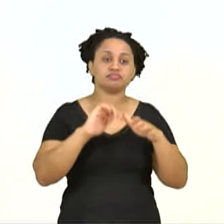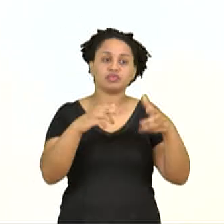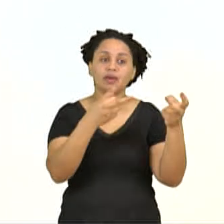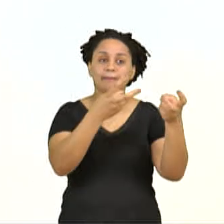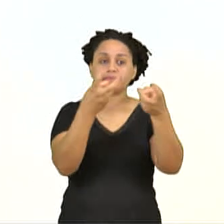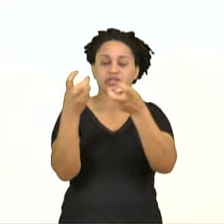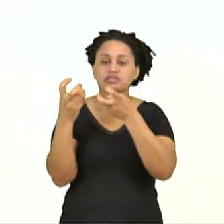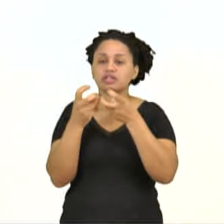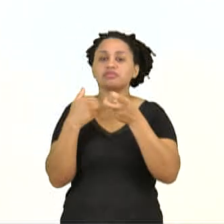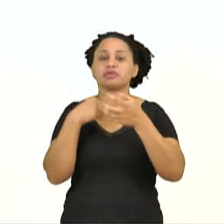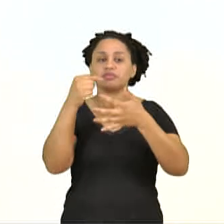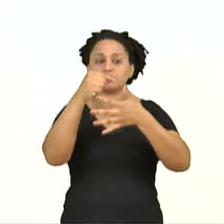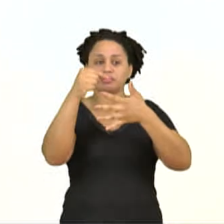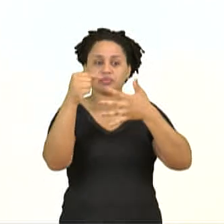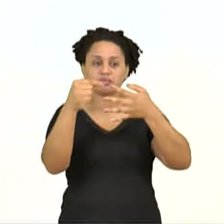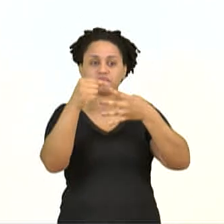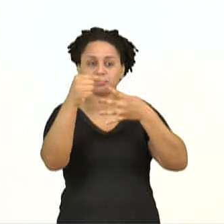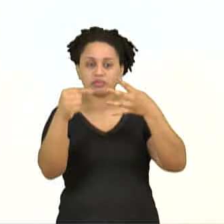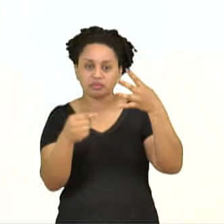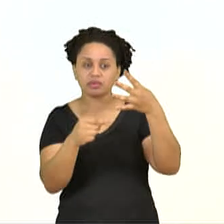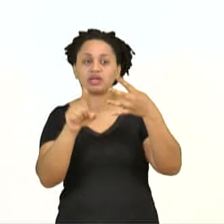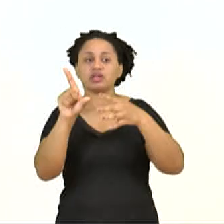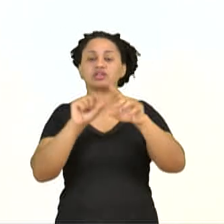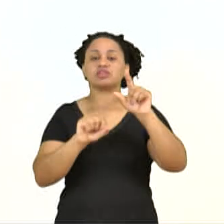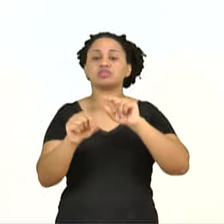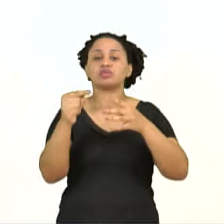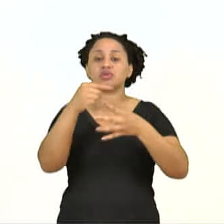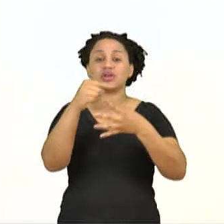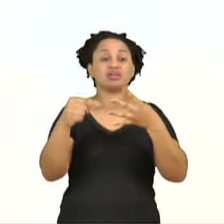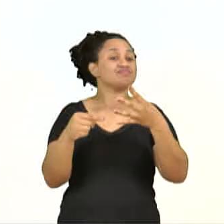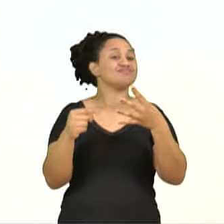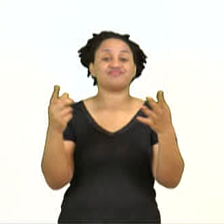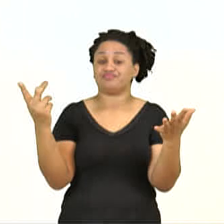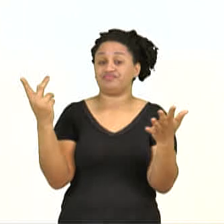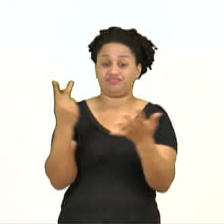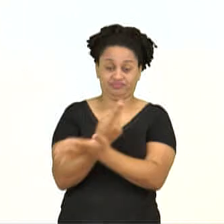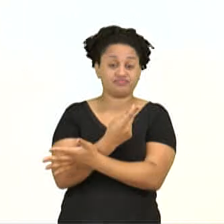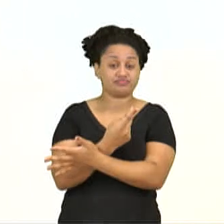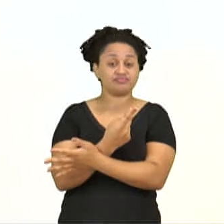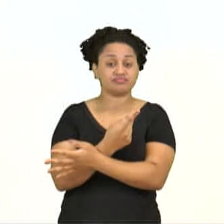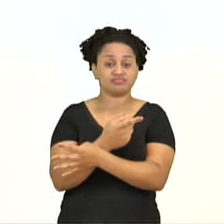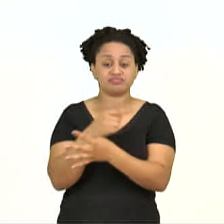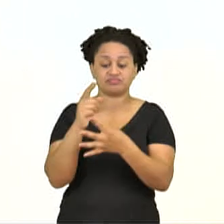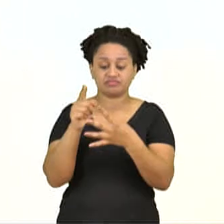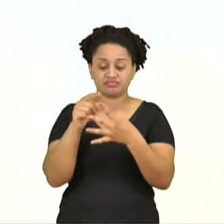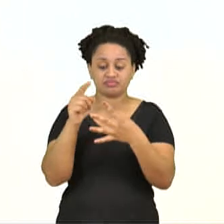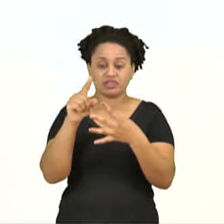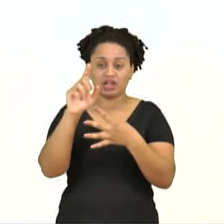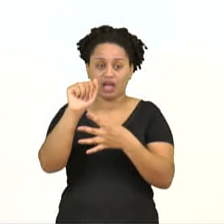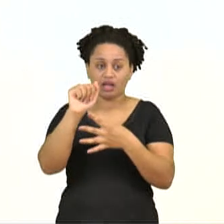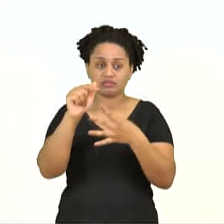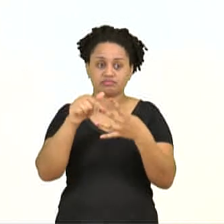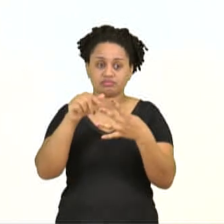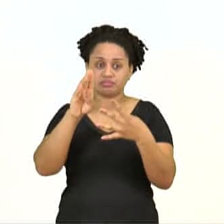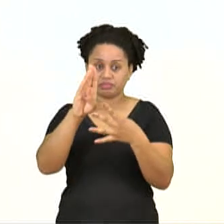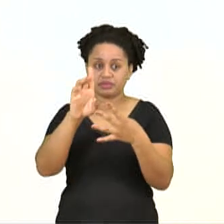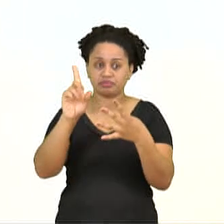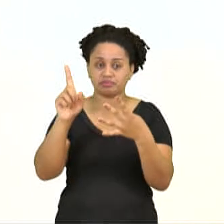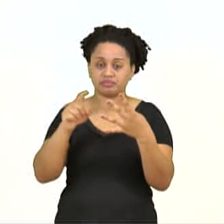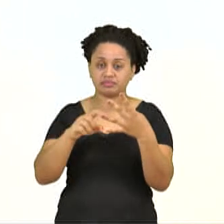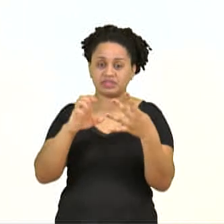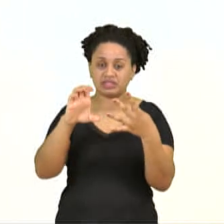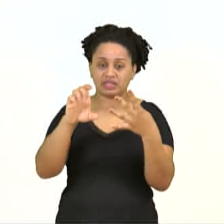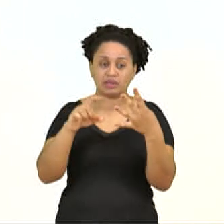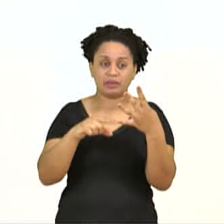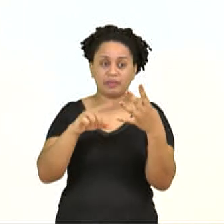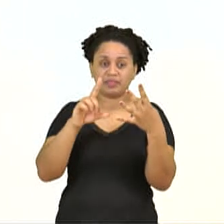Analise as afirmativas abaixo e escolha a alternativa incorreta. Alternativa A. A cesta fica